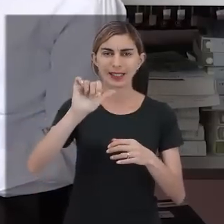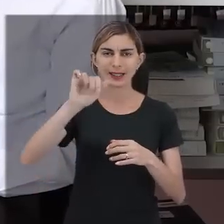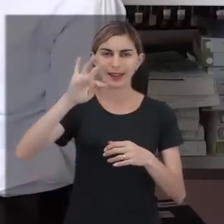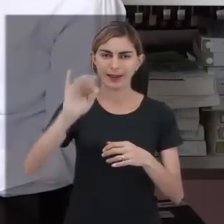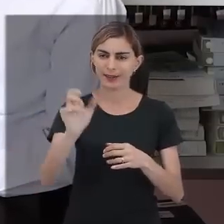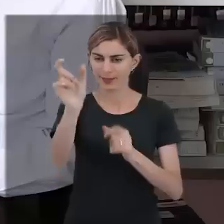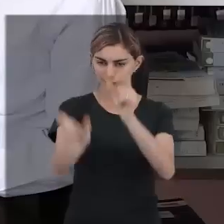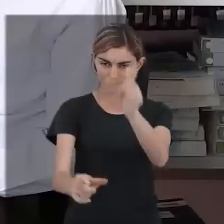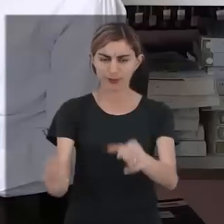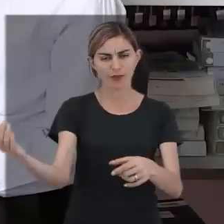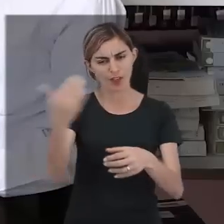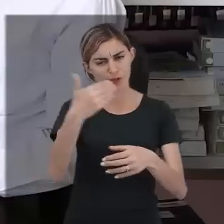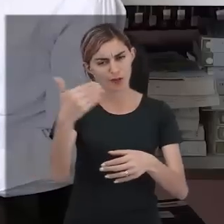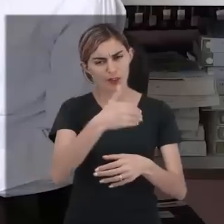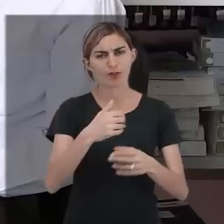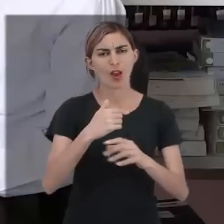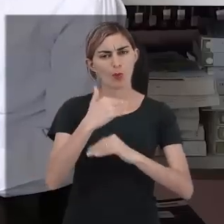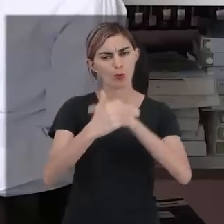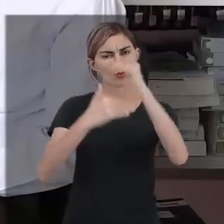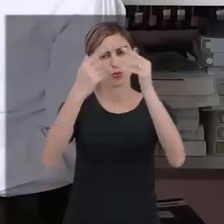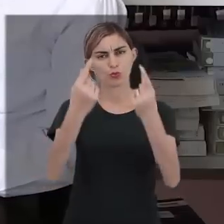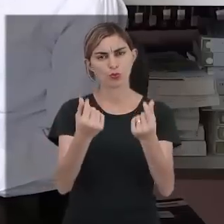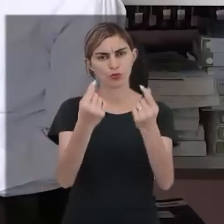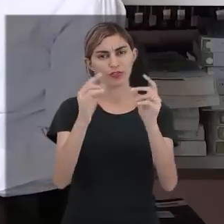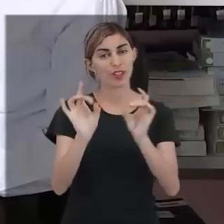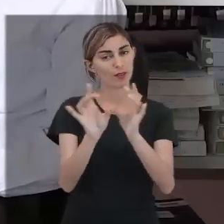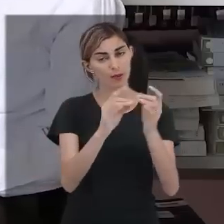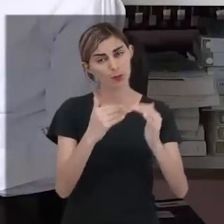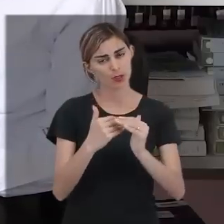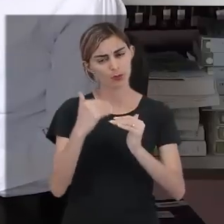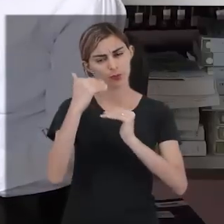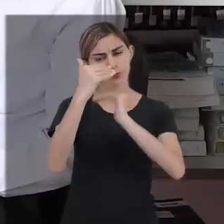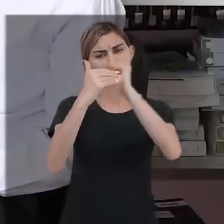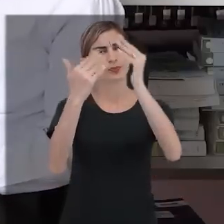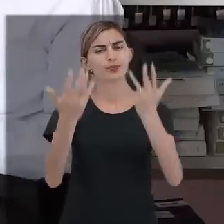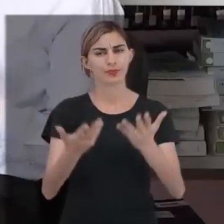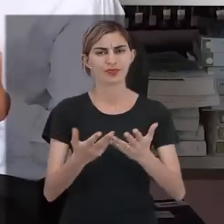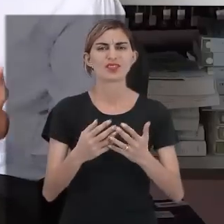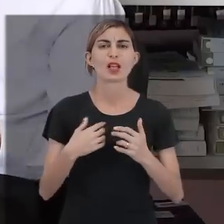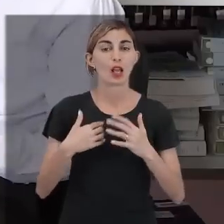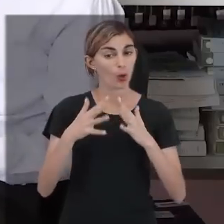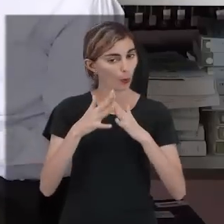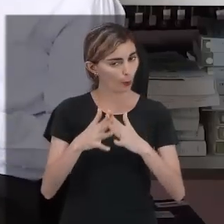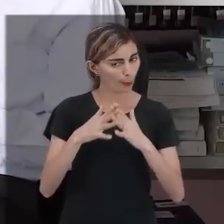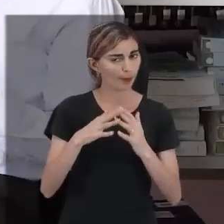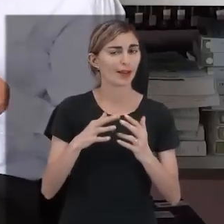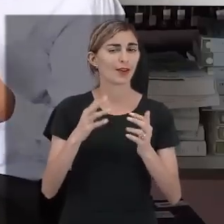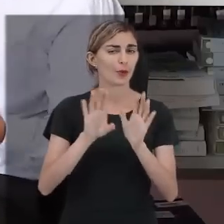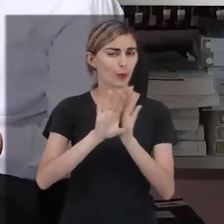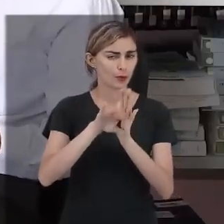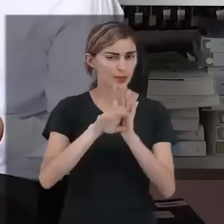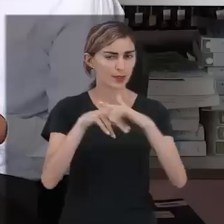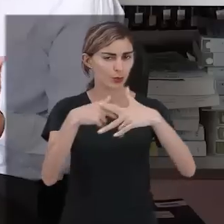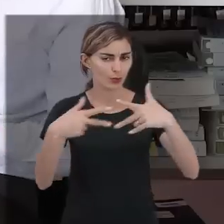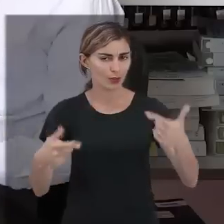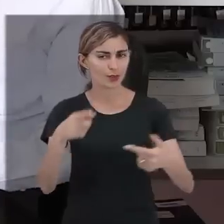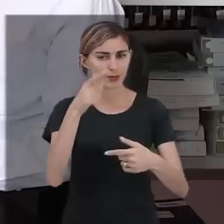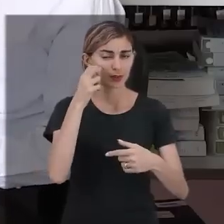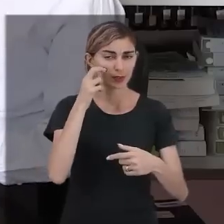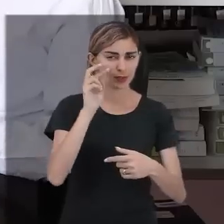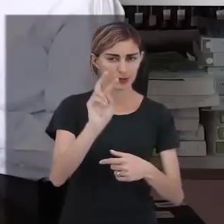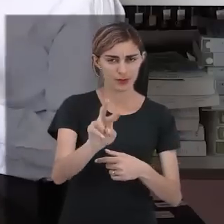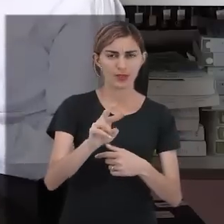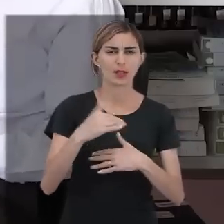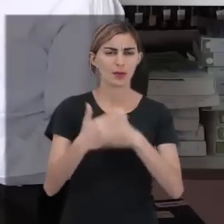sua receita e vai ter maior lucratividade. É bem complexo o conceito de qualidade, como vocês podem ver, ele foi evoluindo ao longo do tempo,